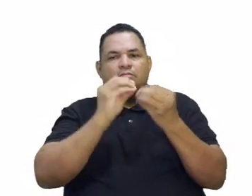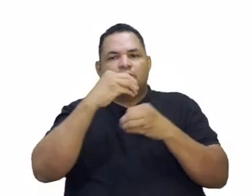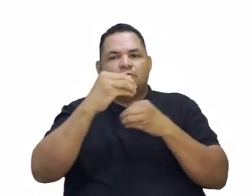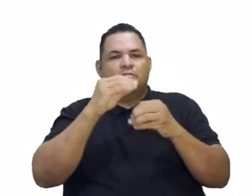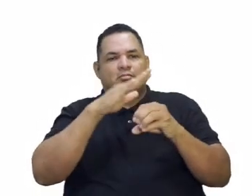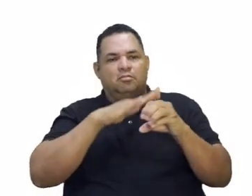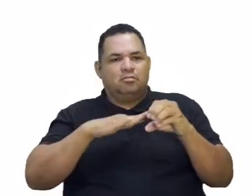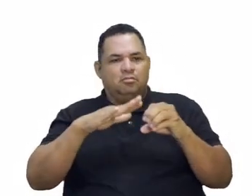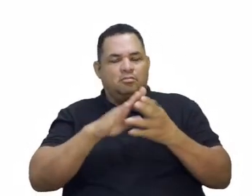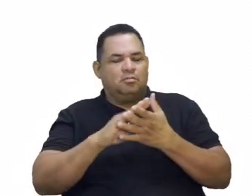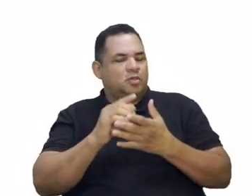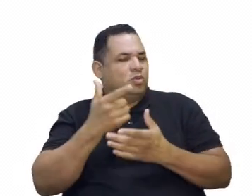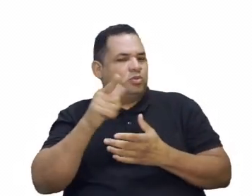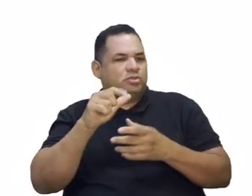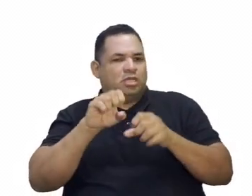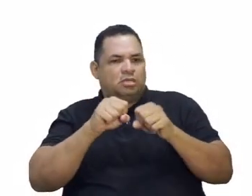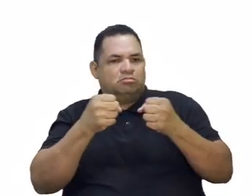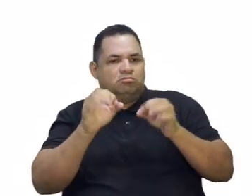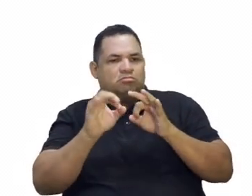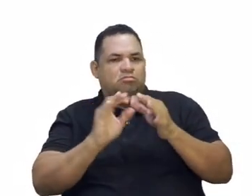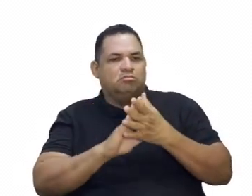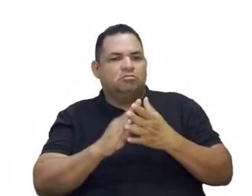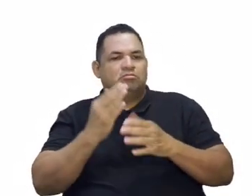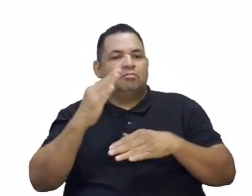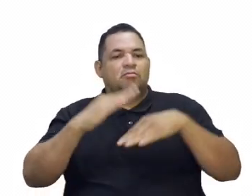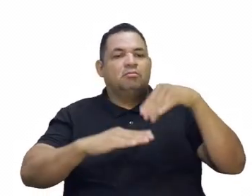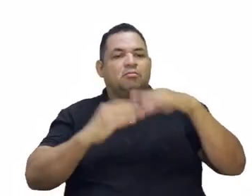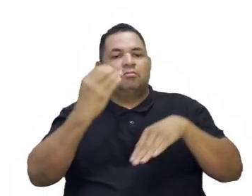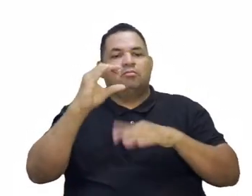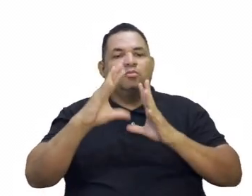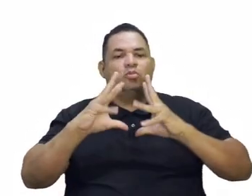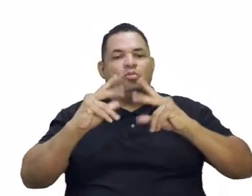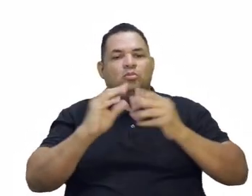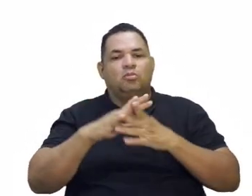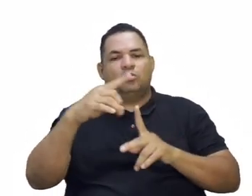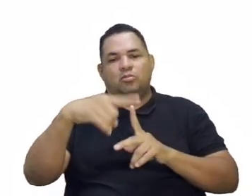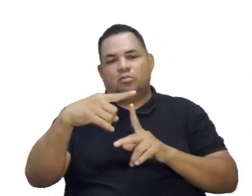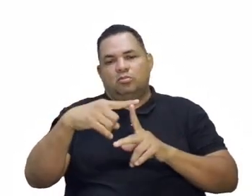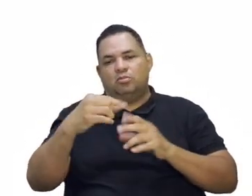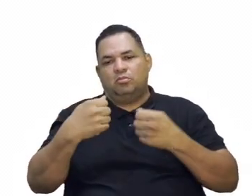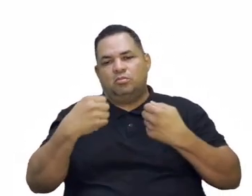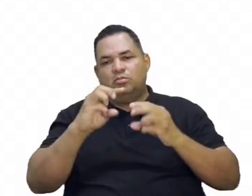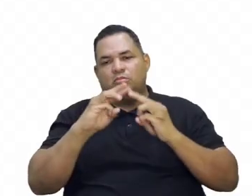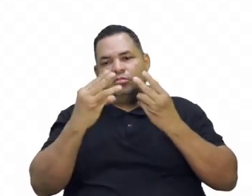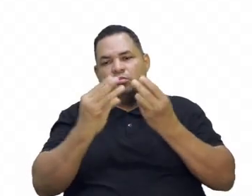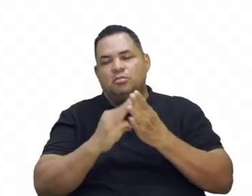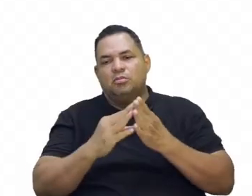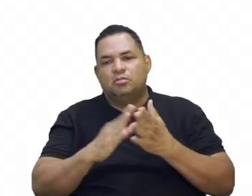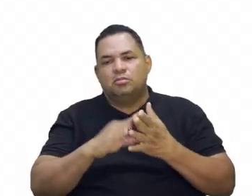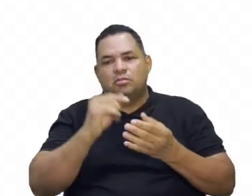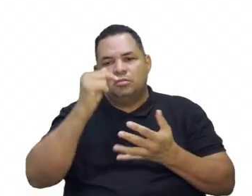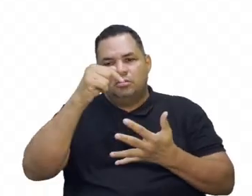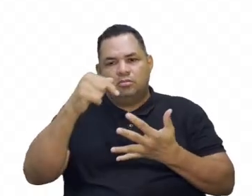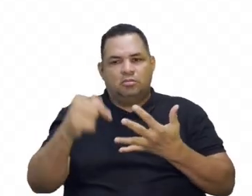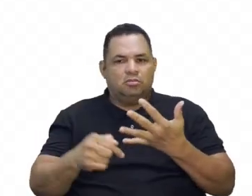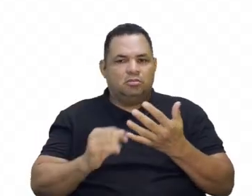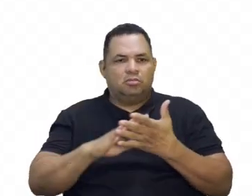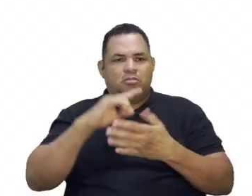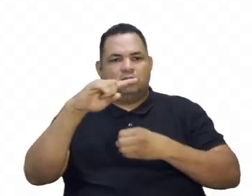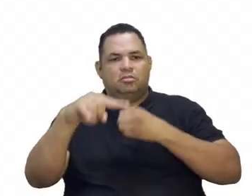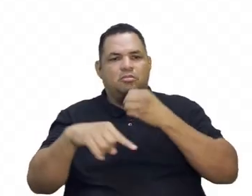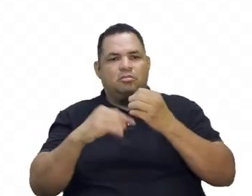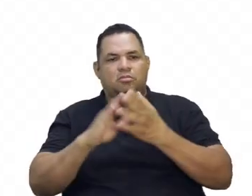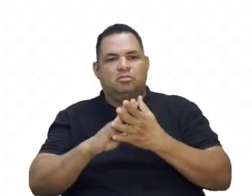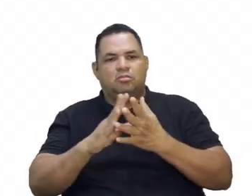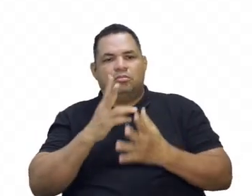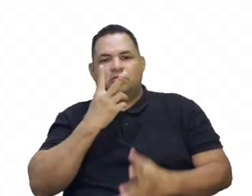esfera maciça e indivisível, né? Para o cientista, todo tipo de matéria deveria ser composta por átomos que